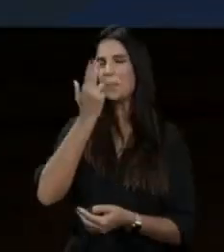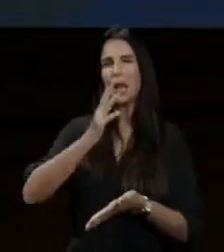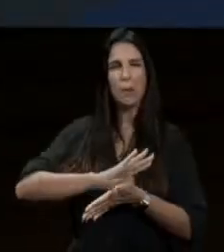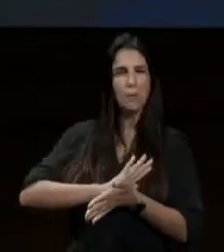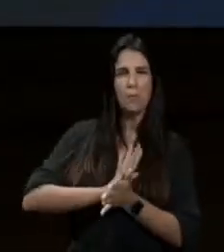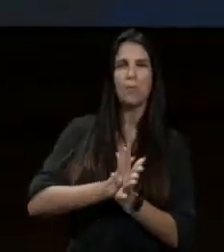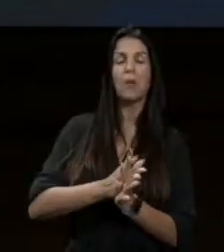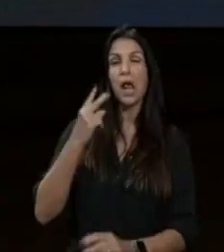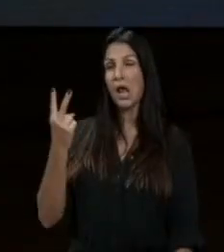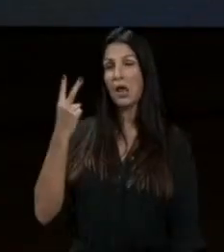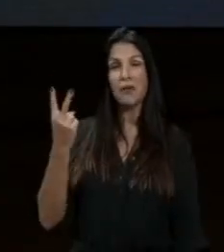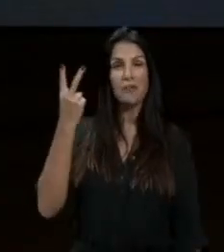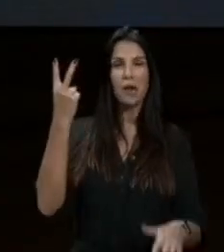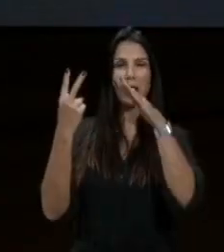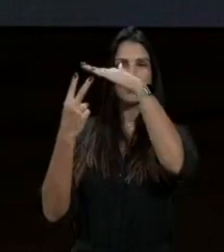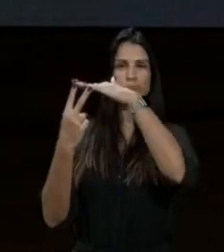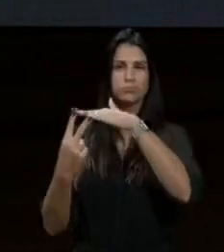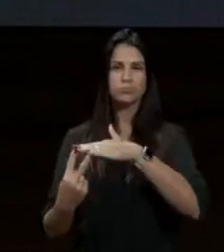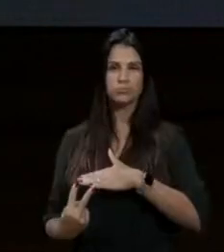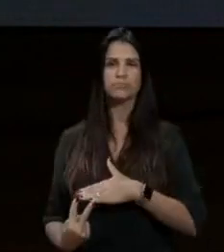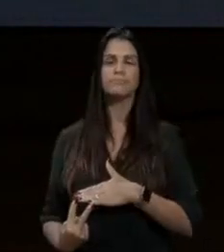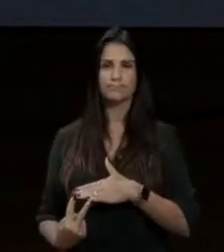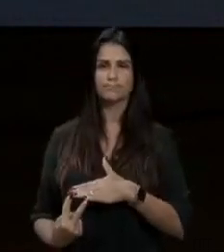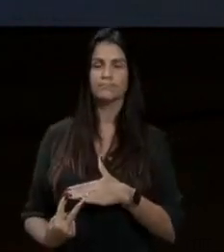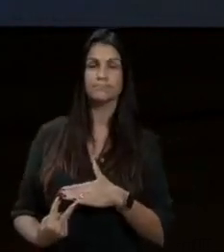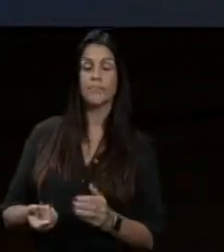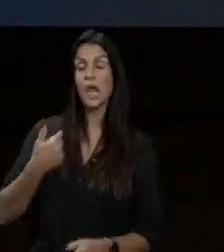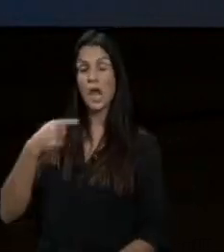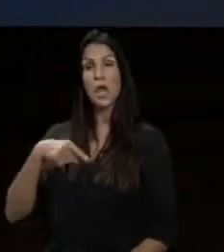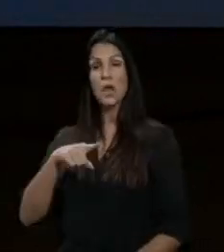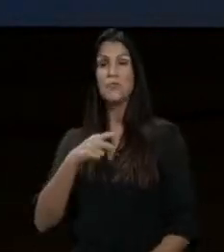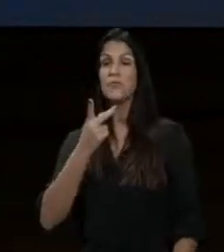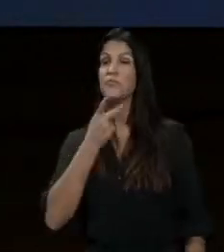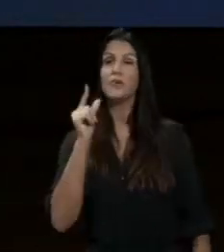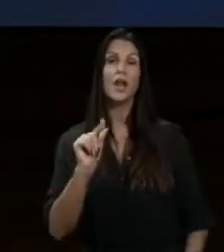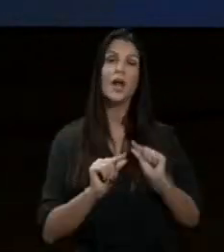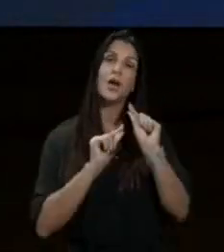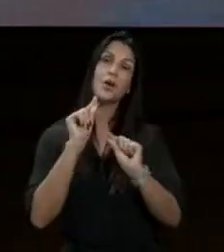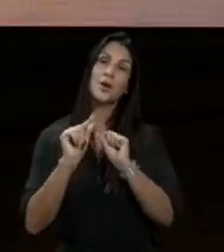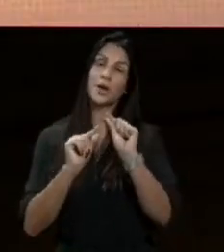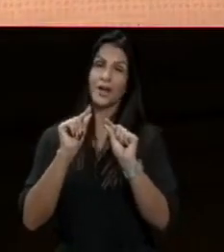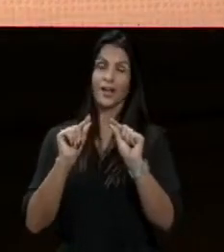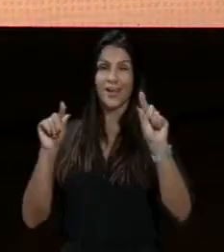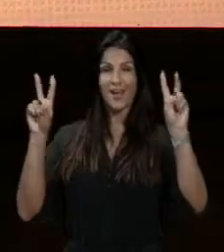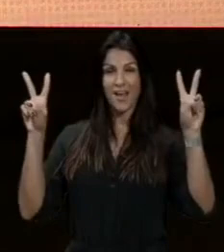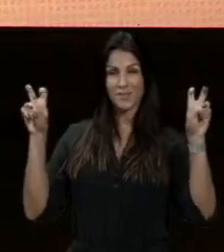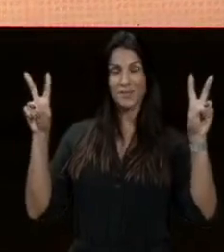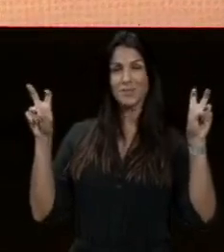costumes e É nesse tempo que eu vim dizer uma frase para vocês e ainda dá para ter